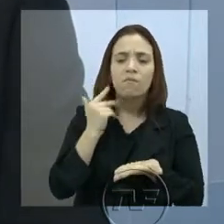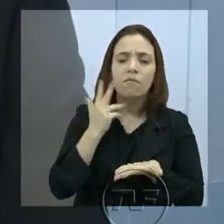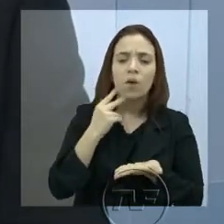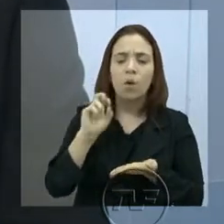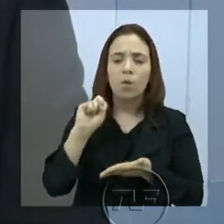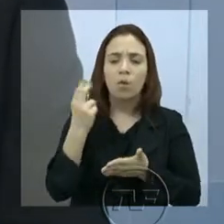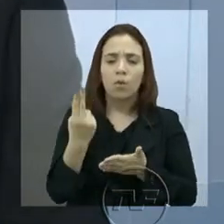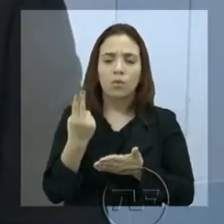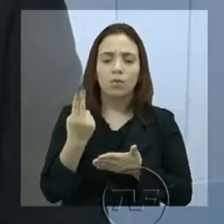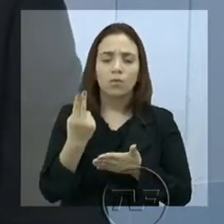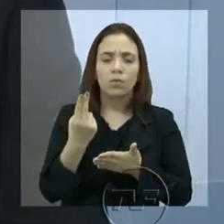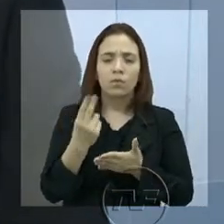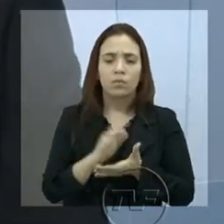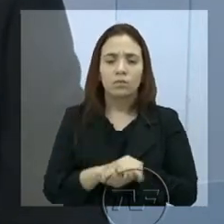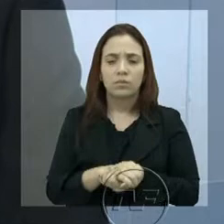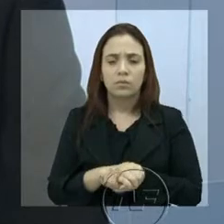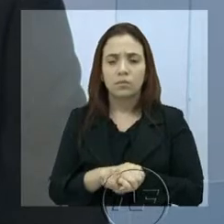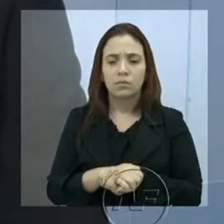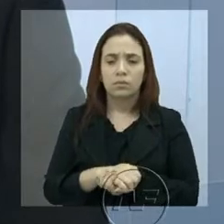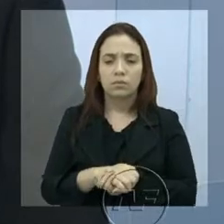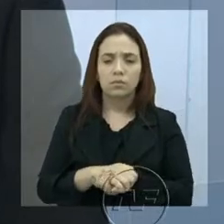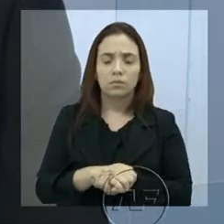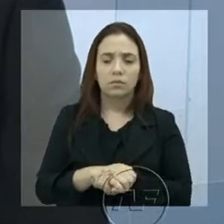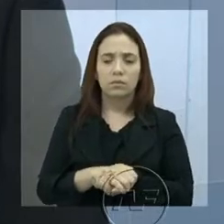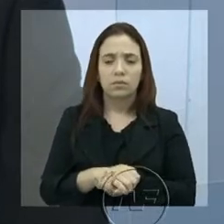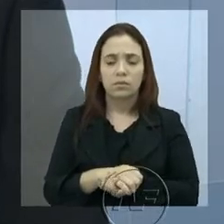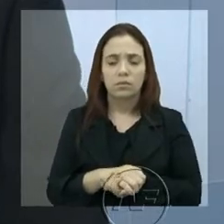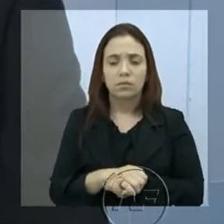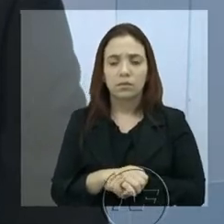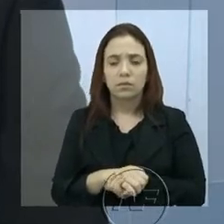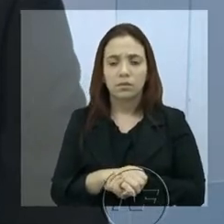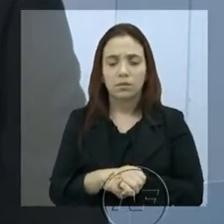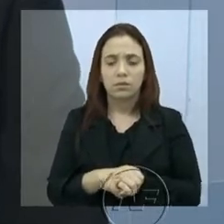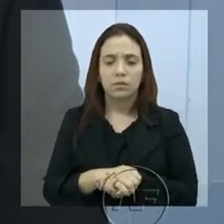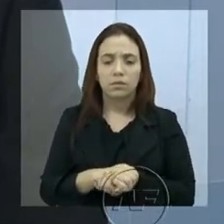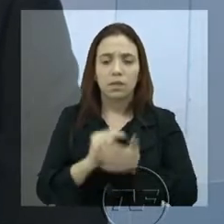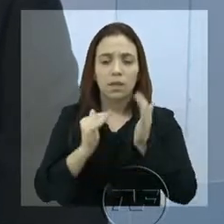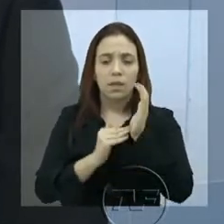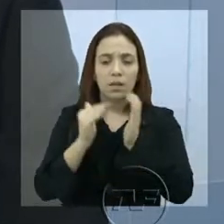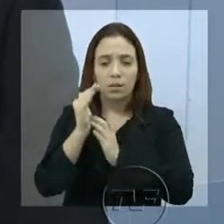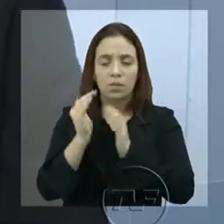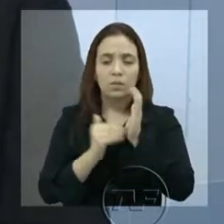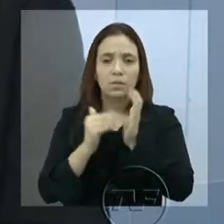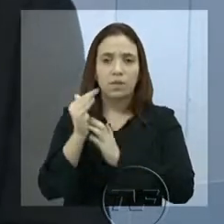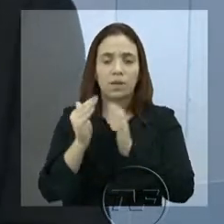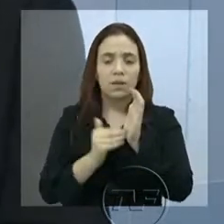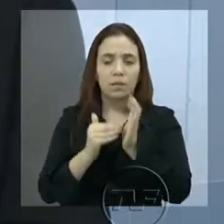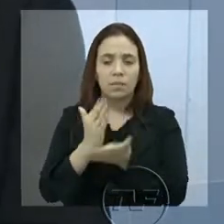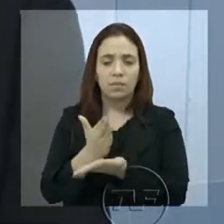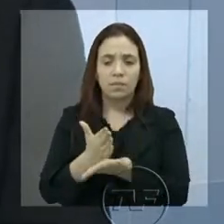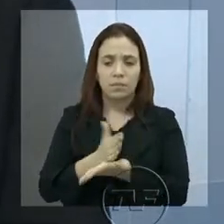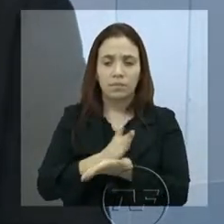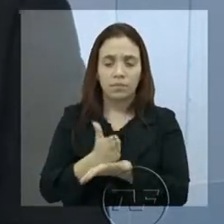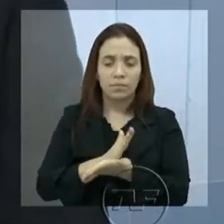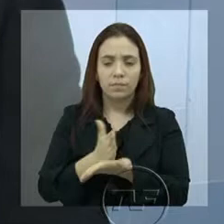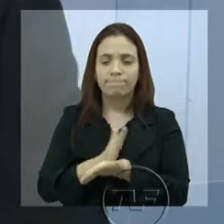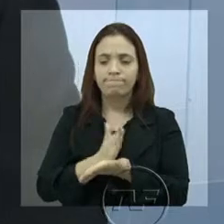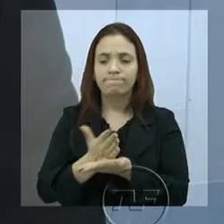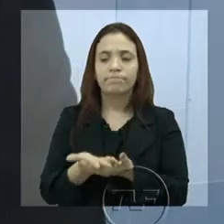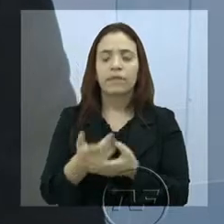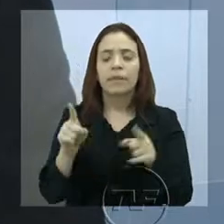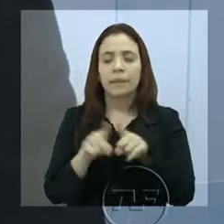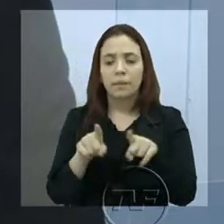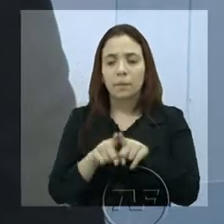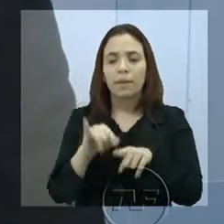se é Prefeito Arcelor Gonçalves, Eusébio. Regiões no Eusébio e